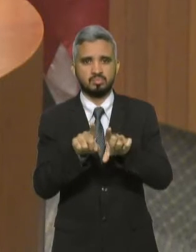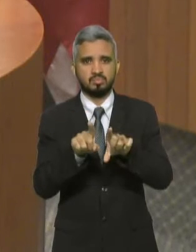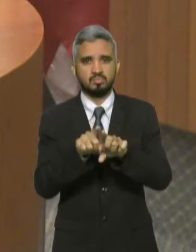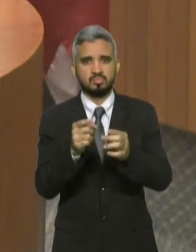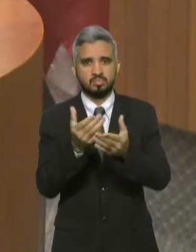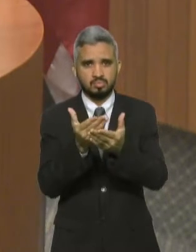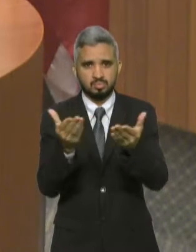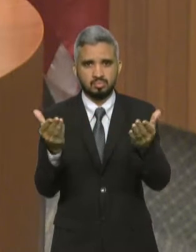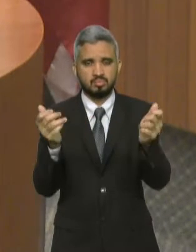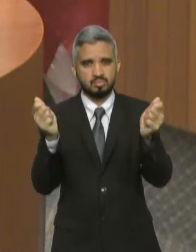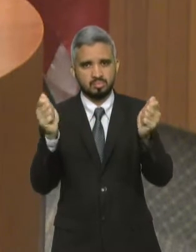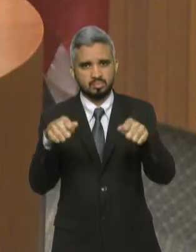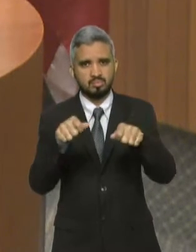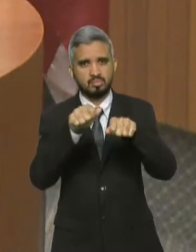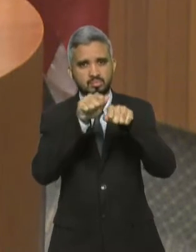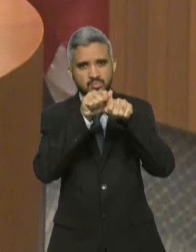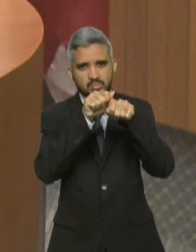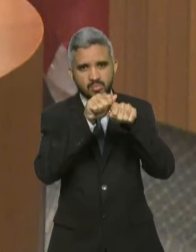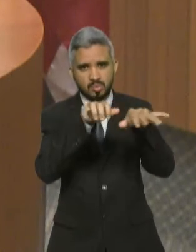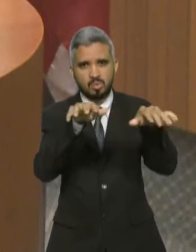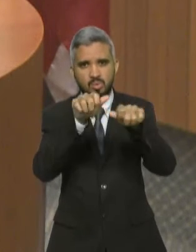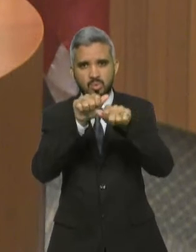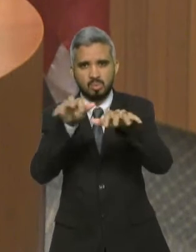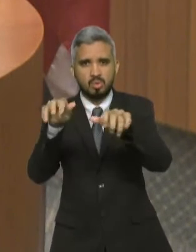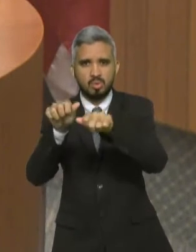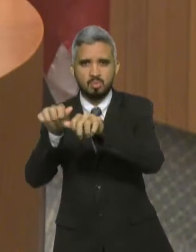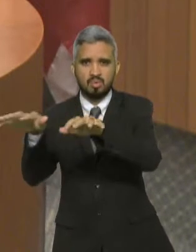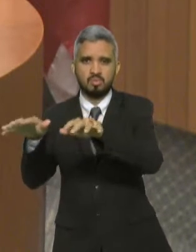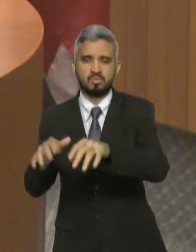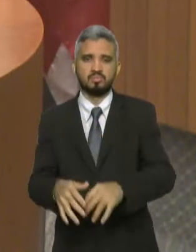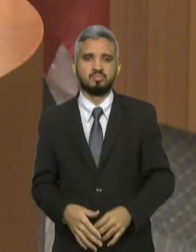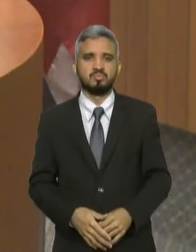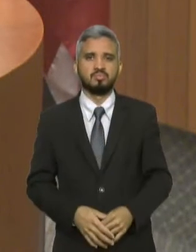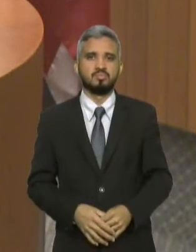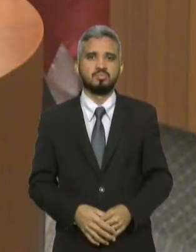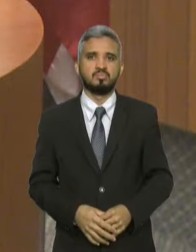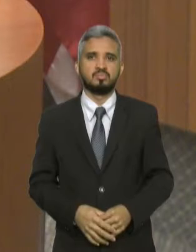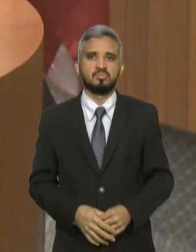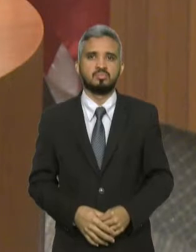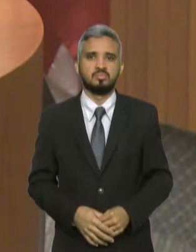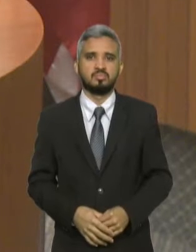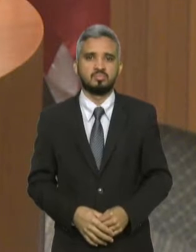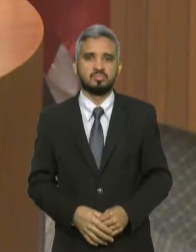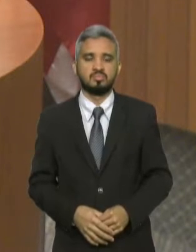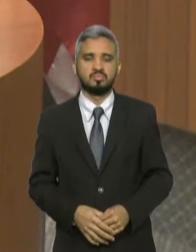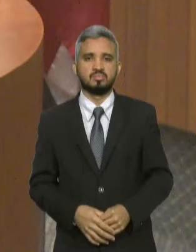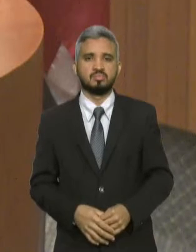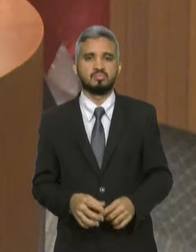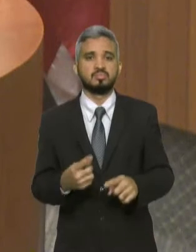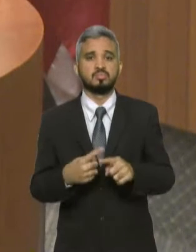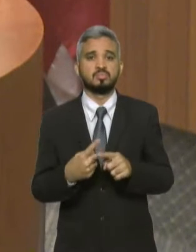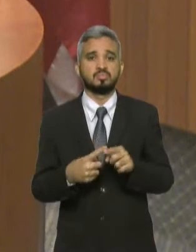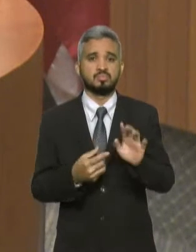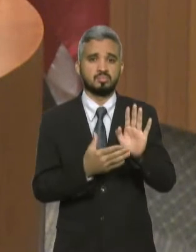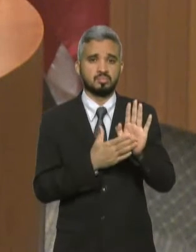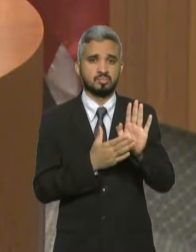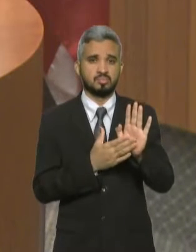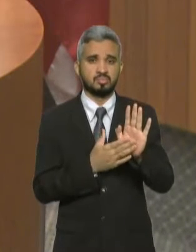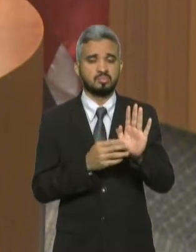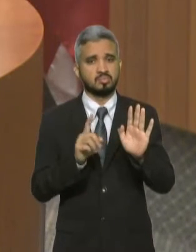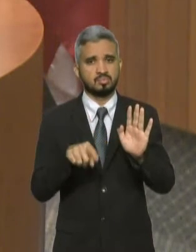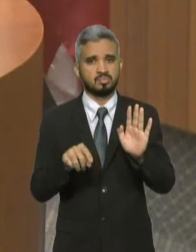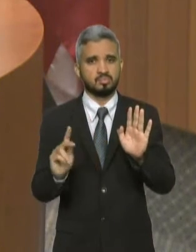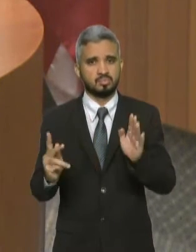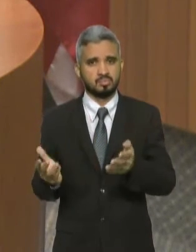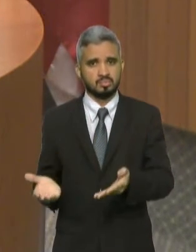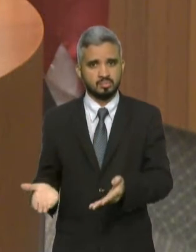os companheiros deputados para fazer uma justa homenagem àquele que foi